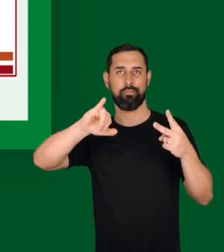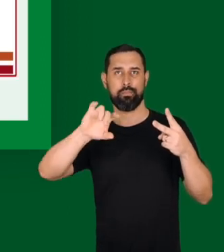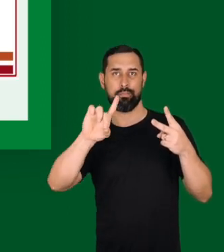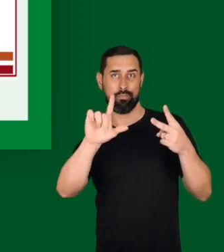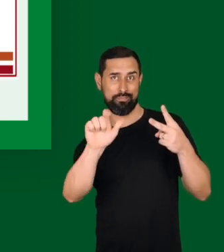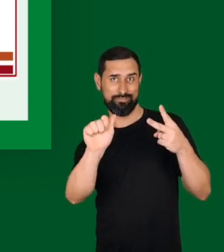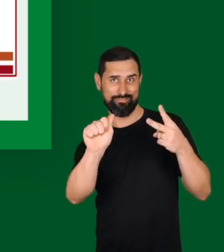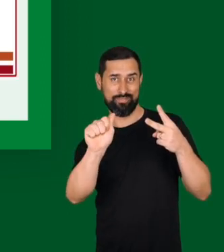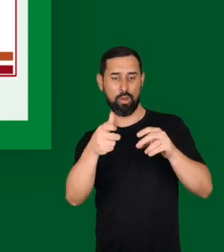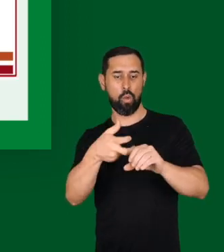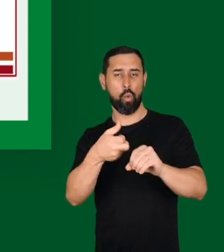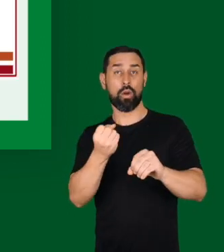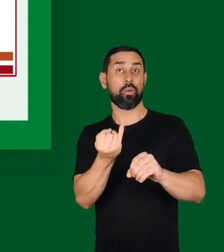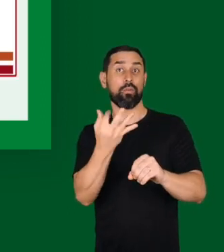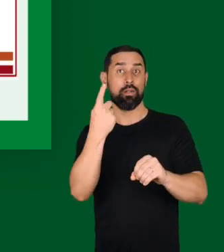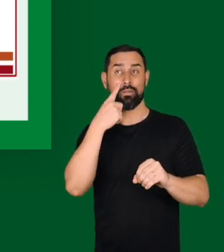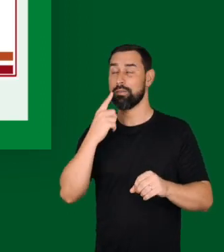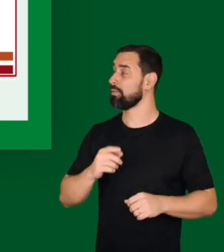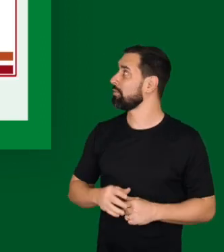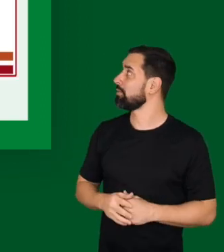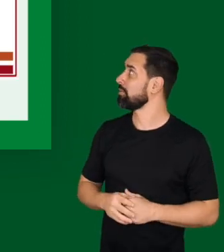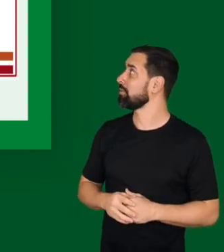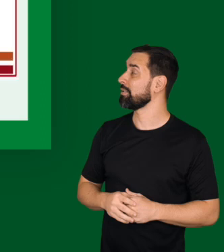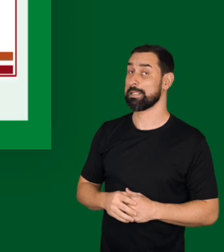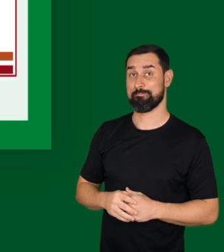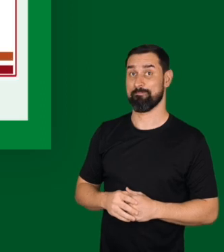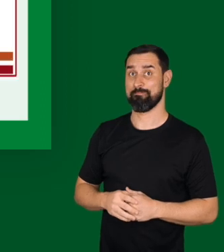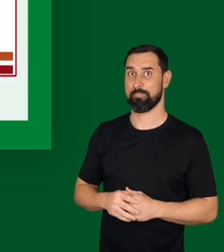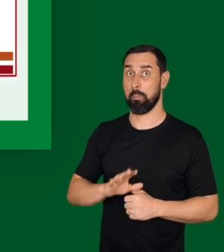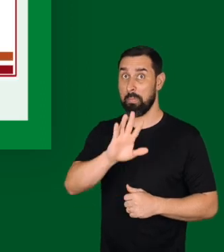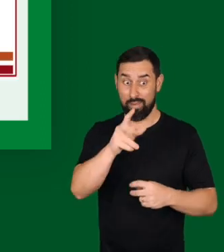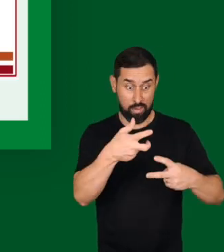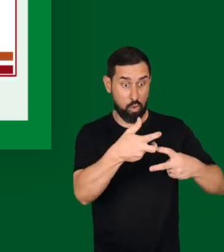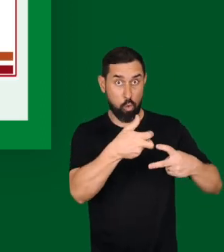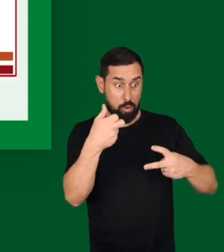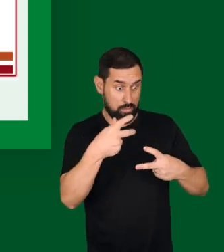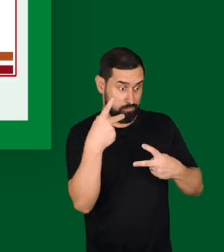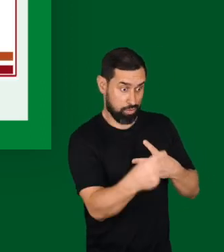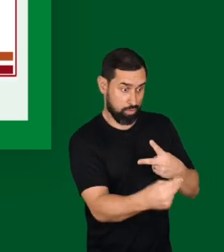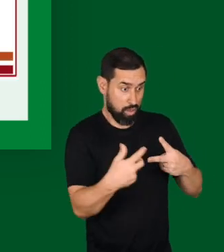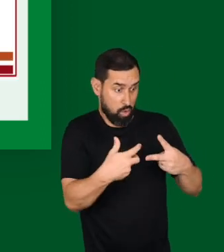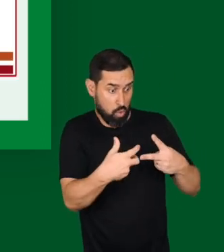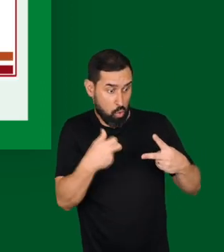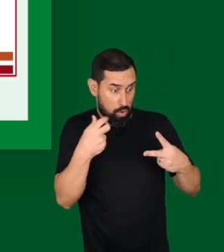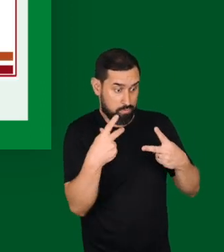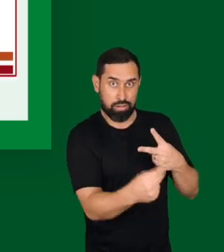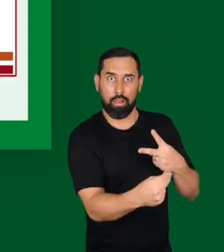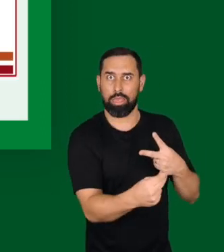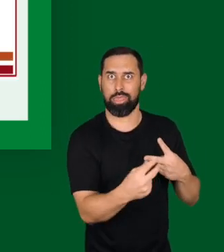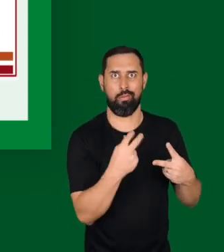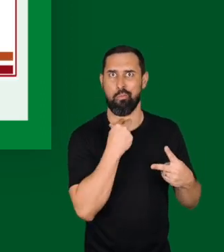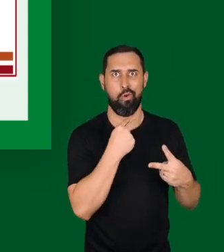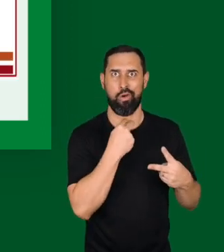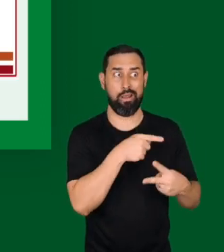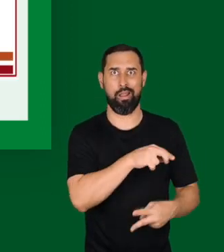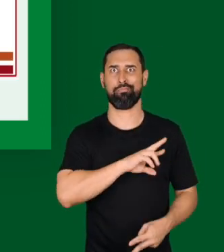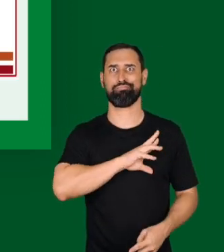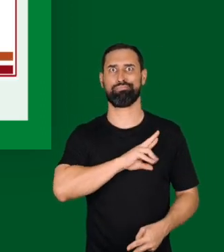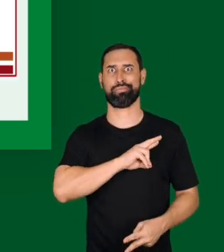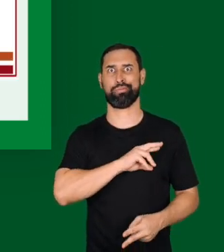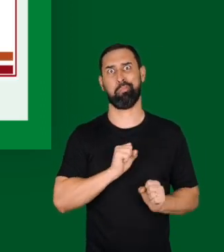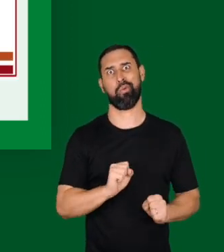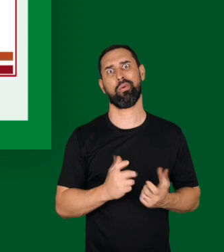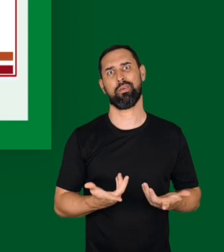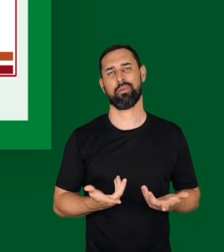mg por quilo, em meia hora até 60 minutos. A gente não pode usar junto a amiodarona e procainamida, porque aí